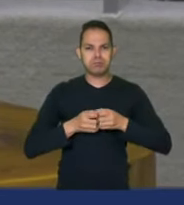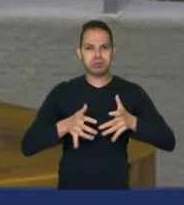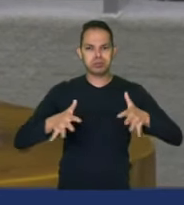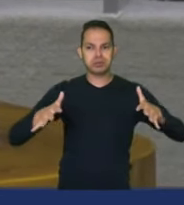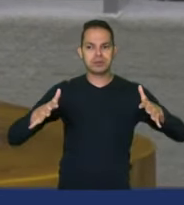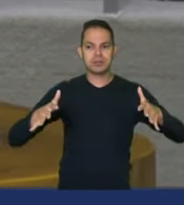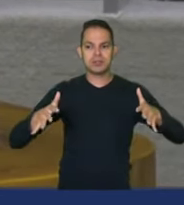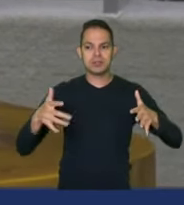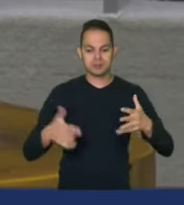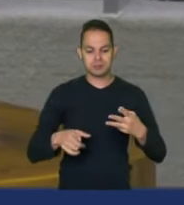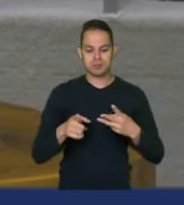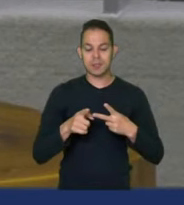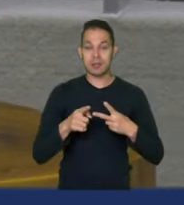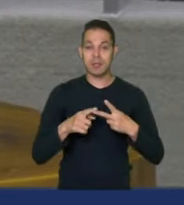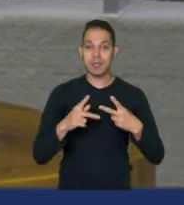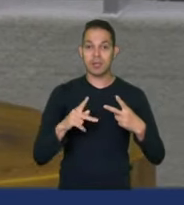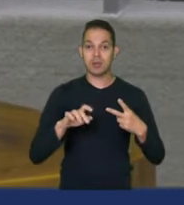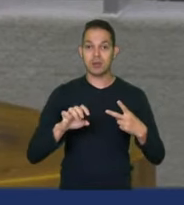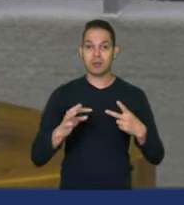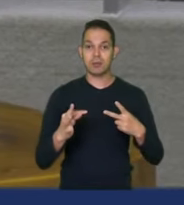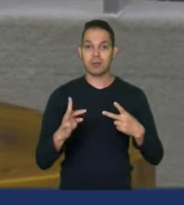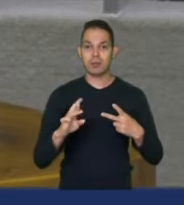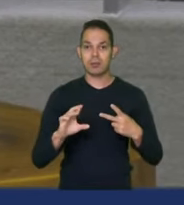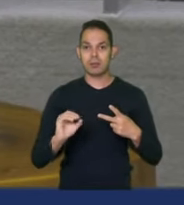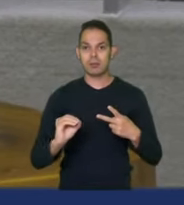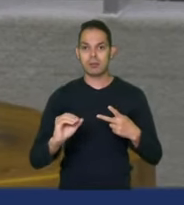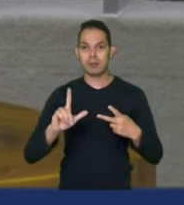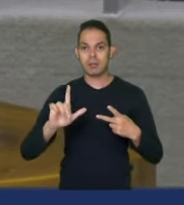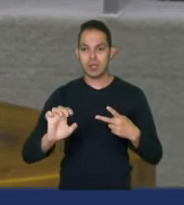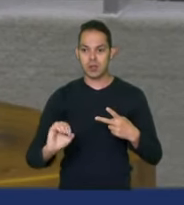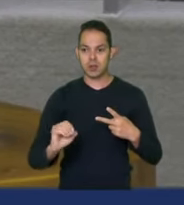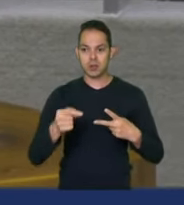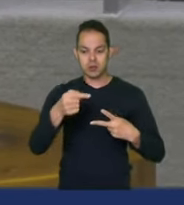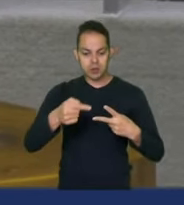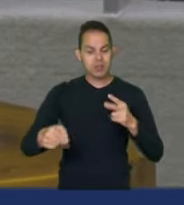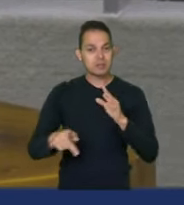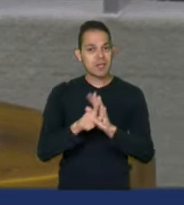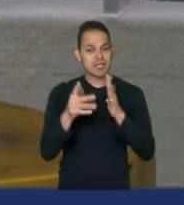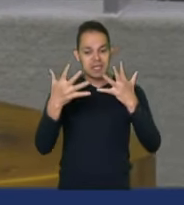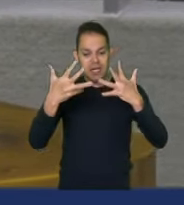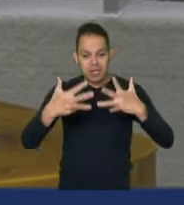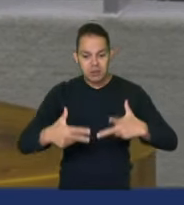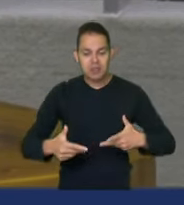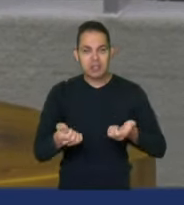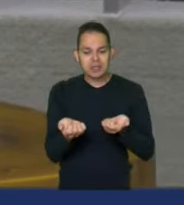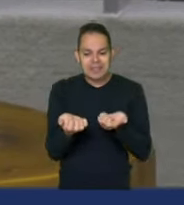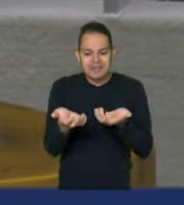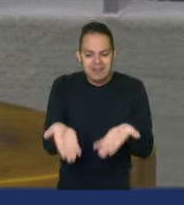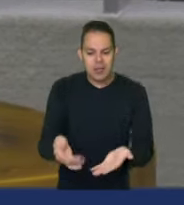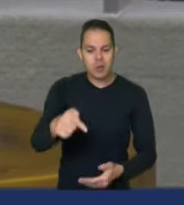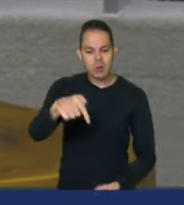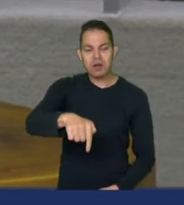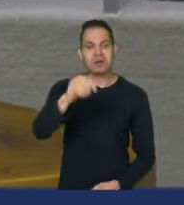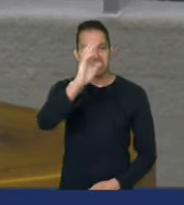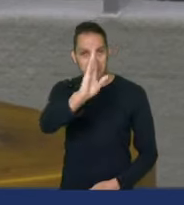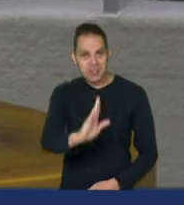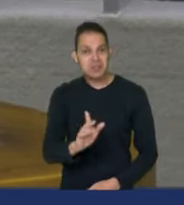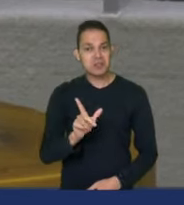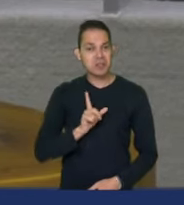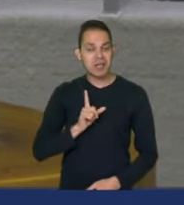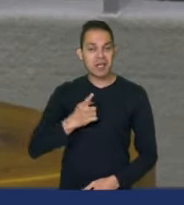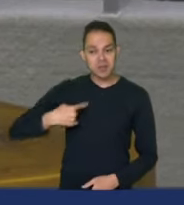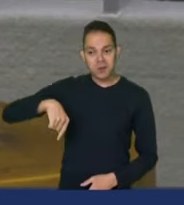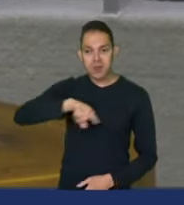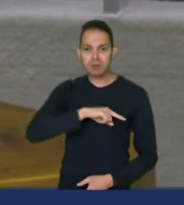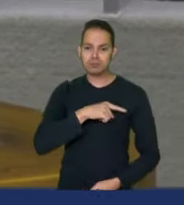e petróleo. Nós temos duas coisas que a natureza nos deu generosamente e que nós politicamente precisamos